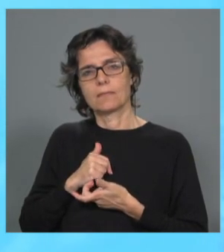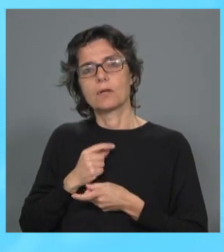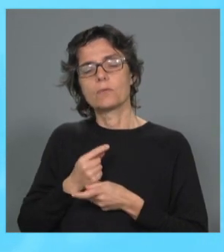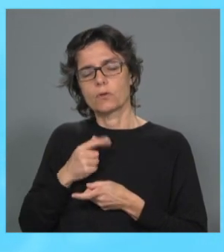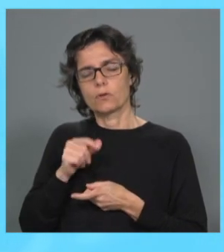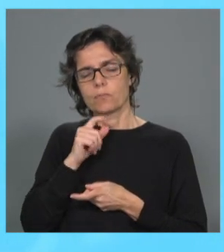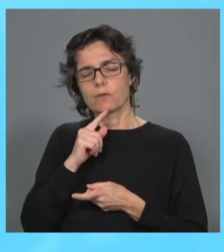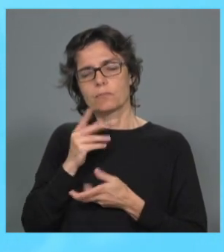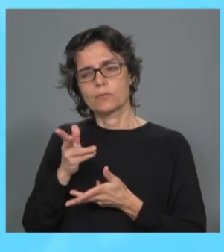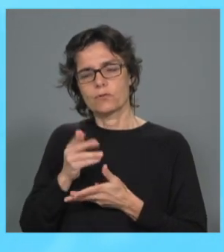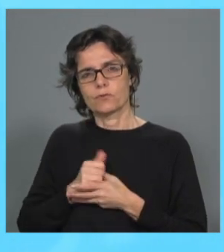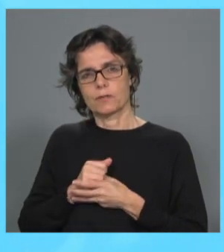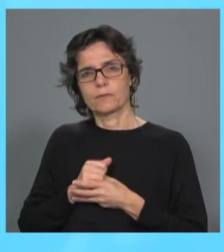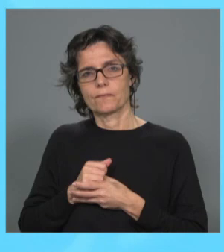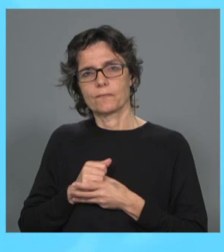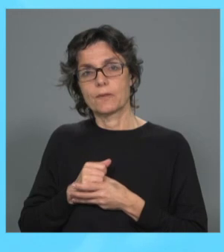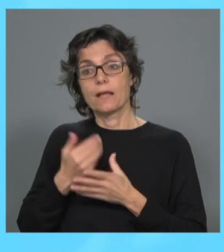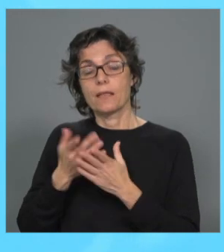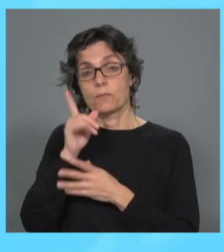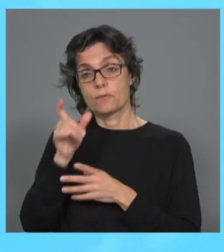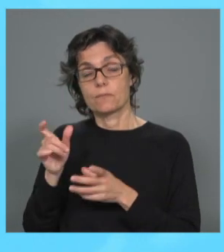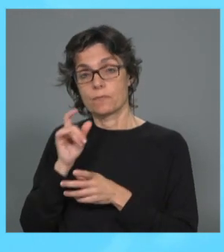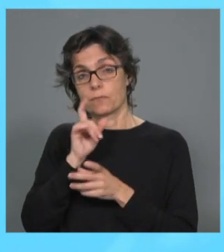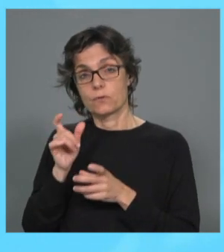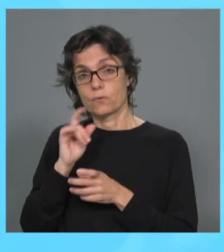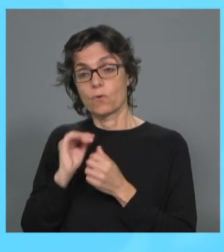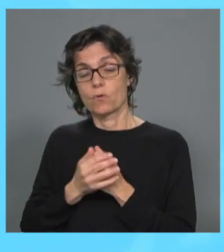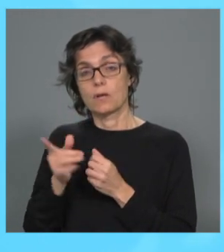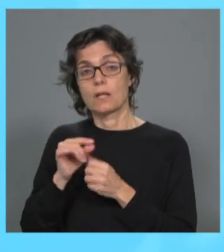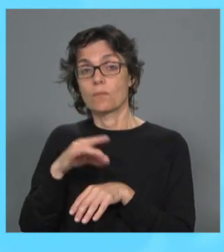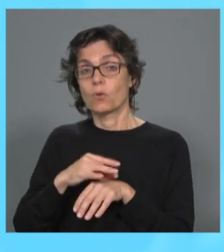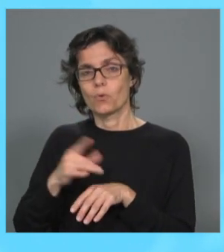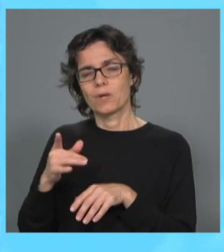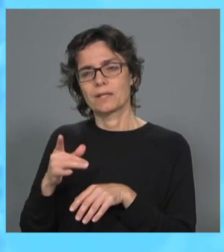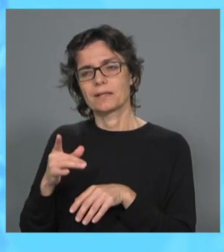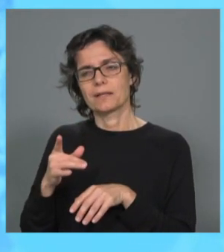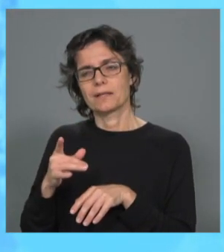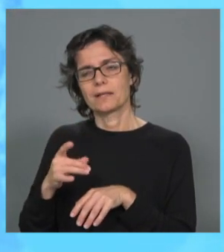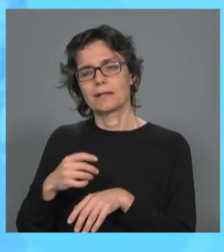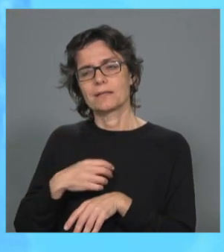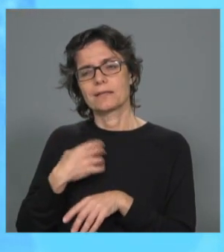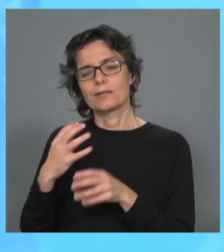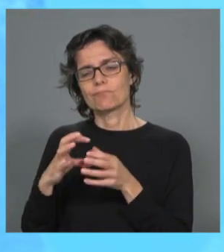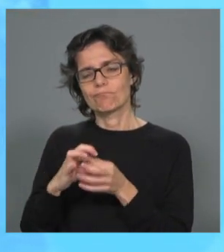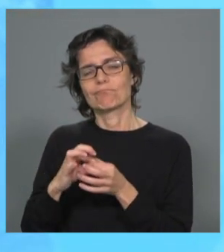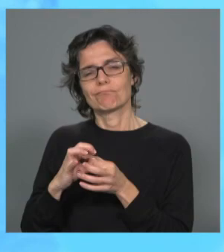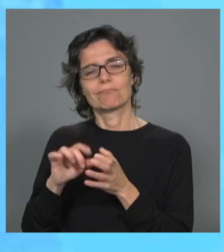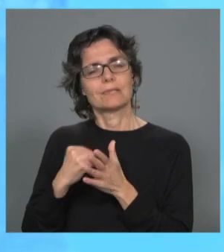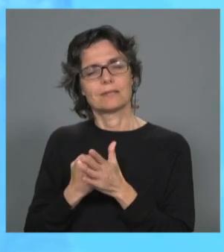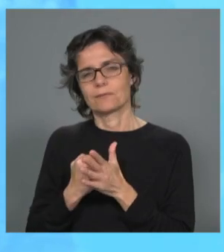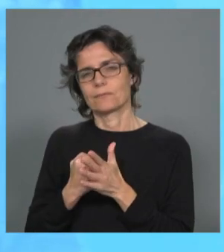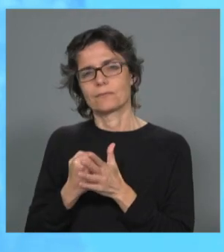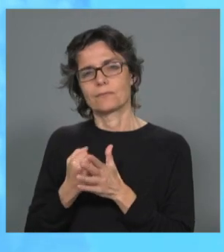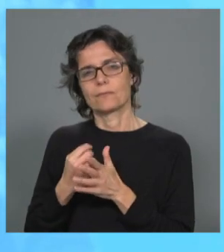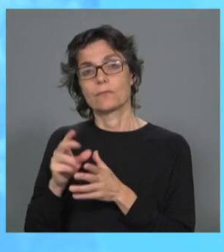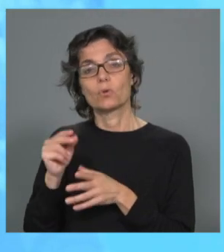mais para que os doentes e os idosos não sintam esse isolamento tão forte que muitos sabemos que